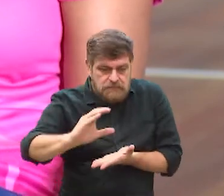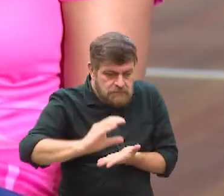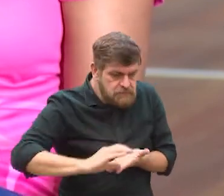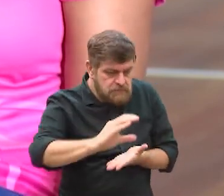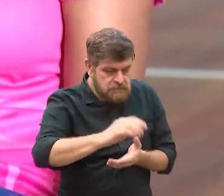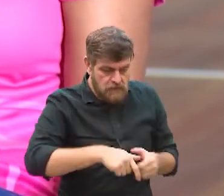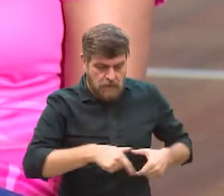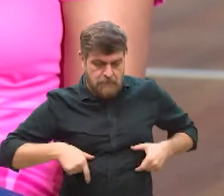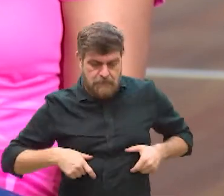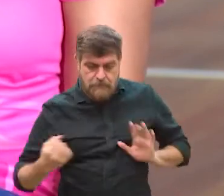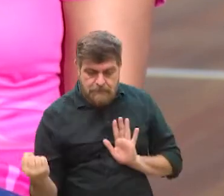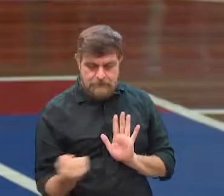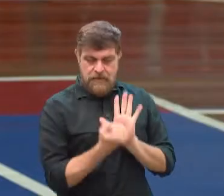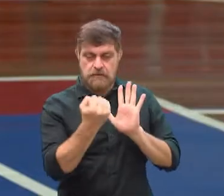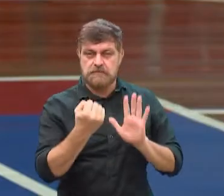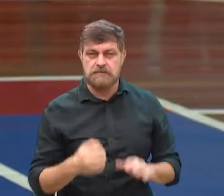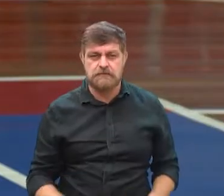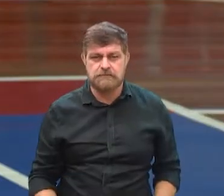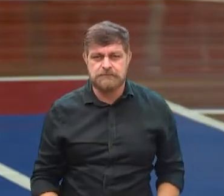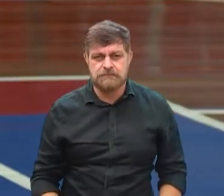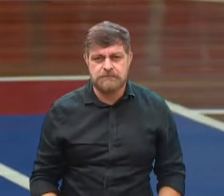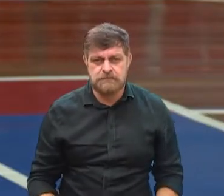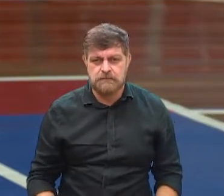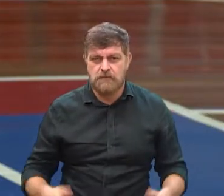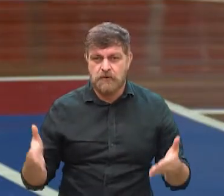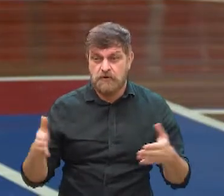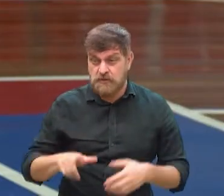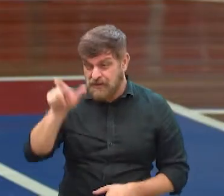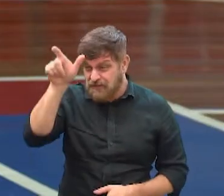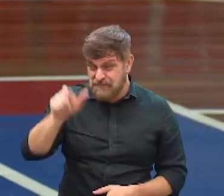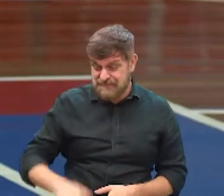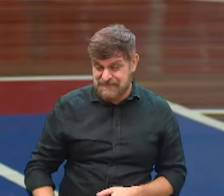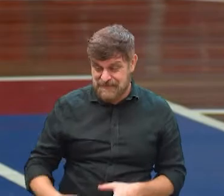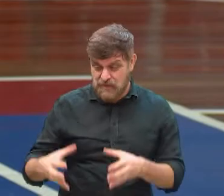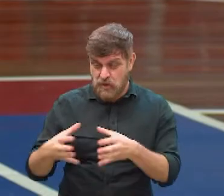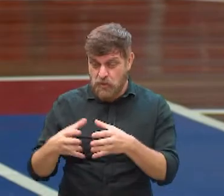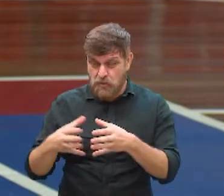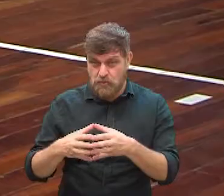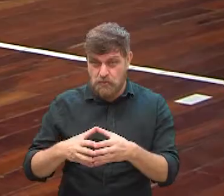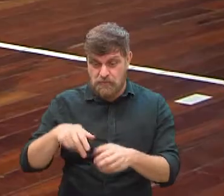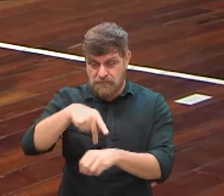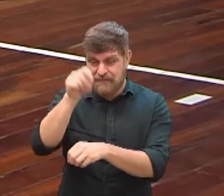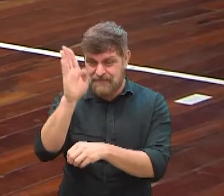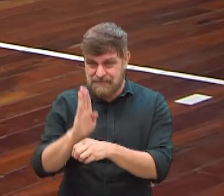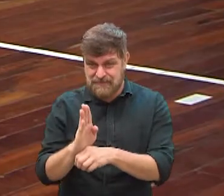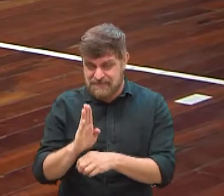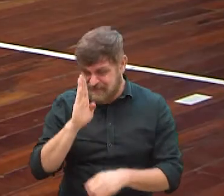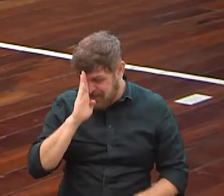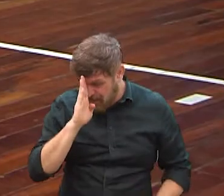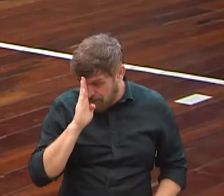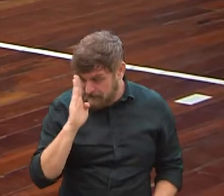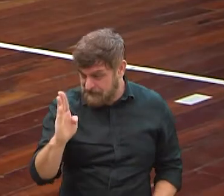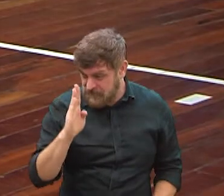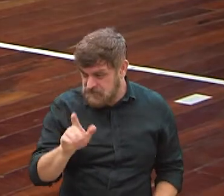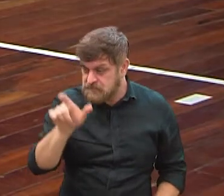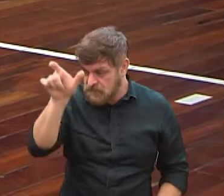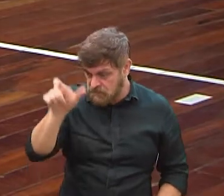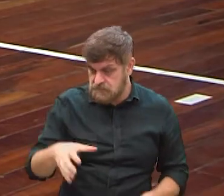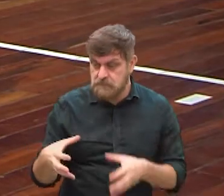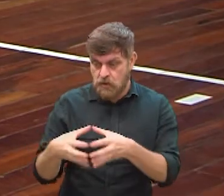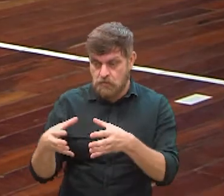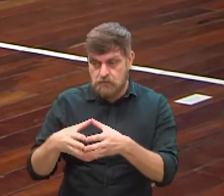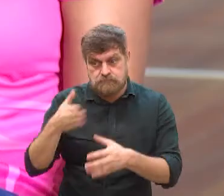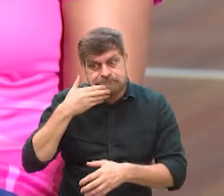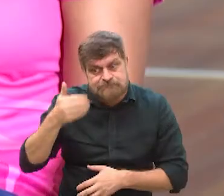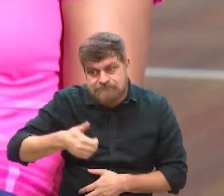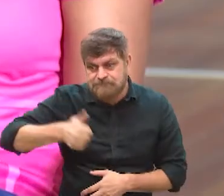incentivar a nossa modalidade. Ô Jane, hoje você está numa das principais equipes do país, junto acho que com o Sampaio Basquete, são as duas